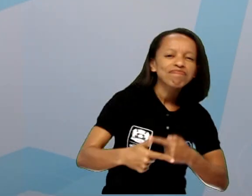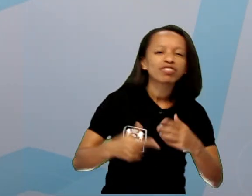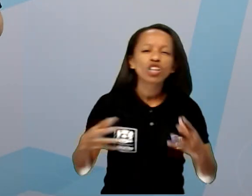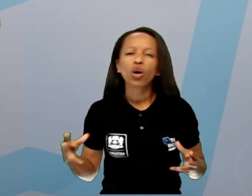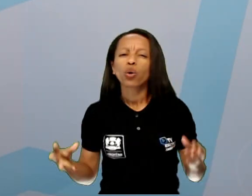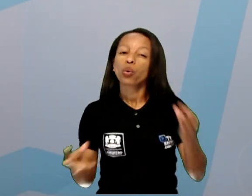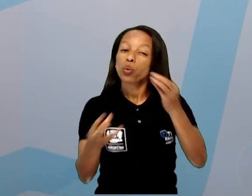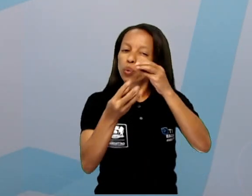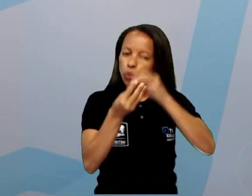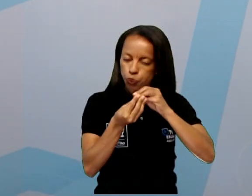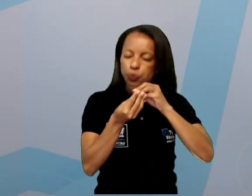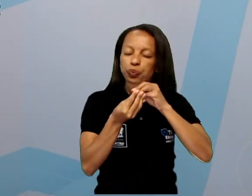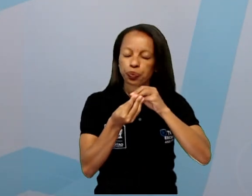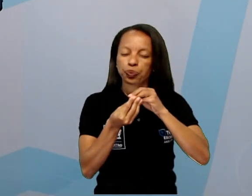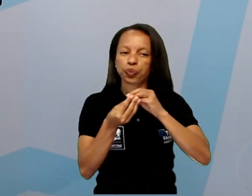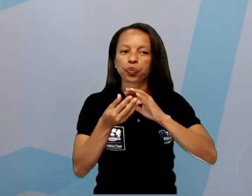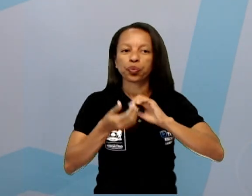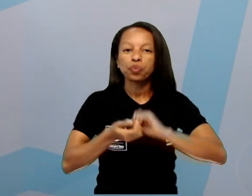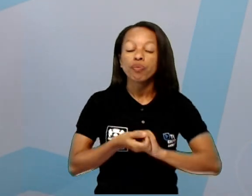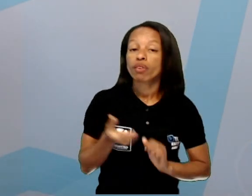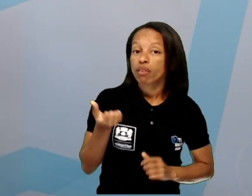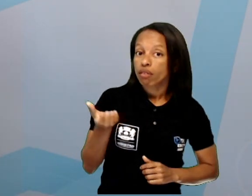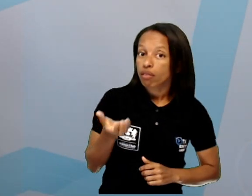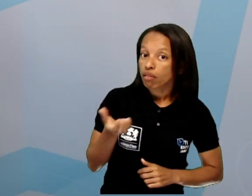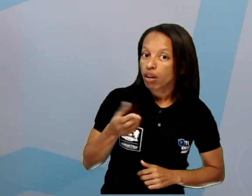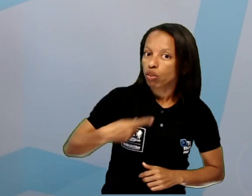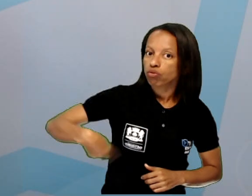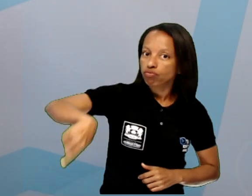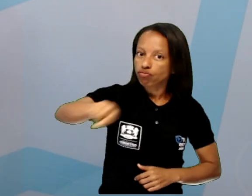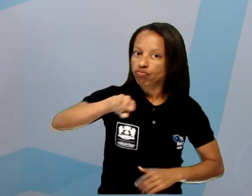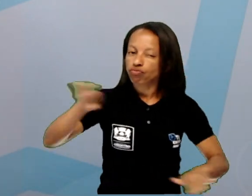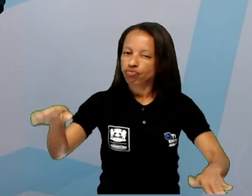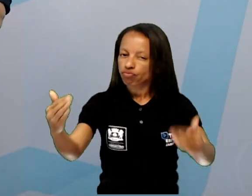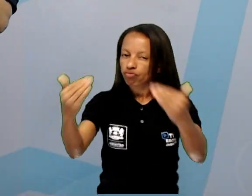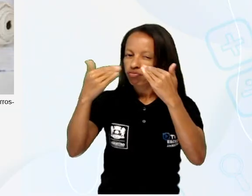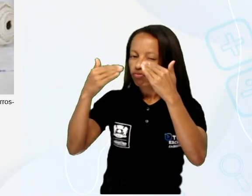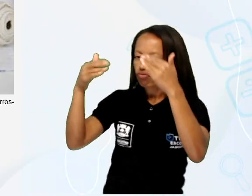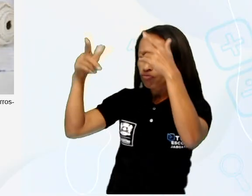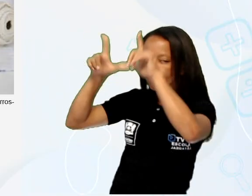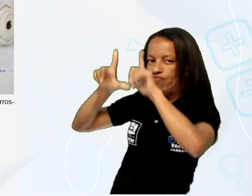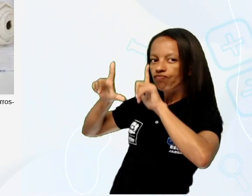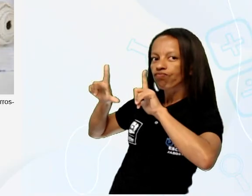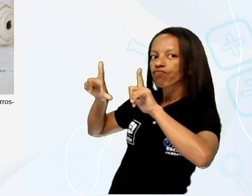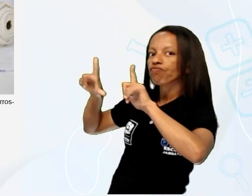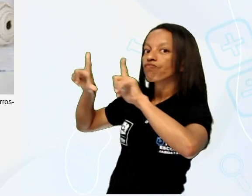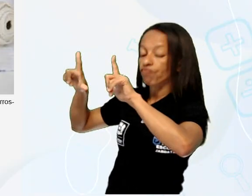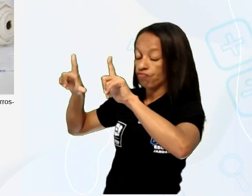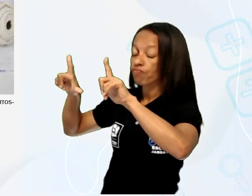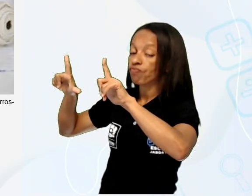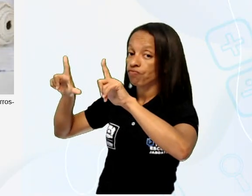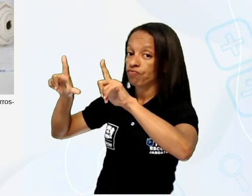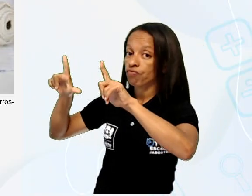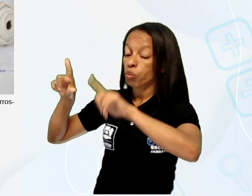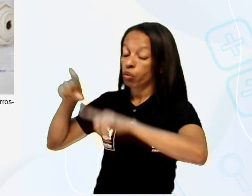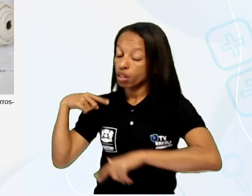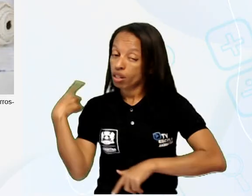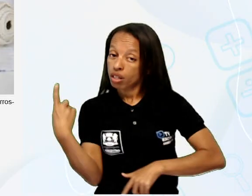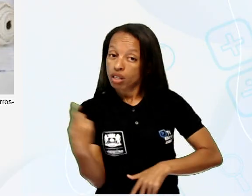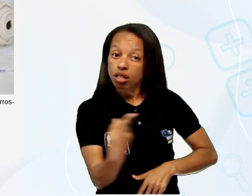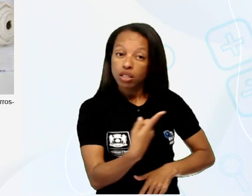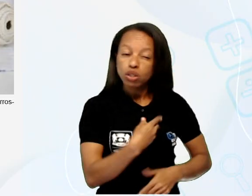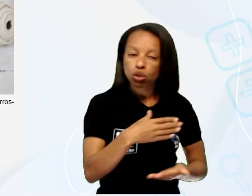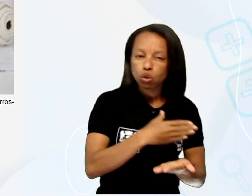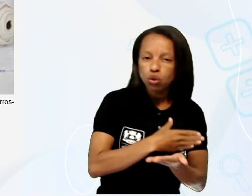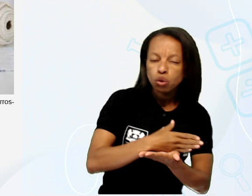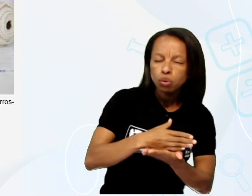agregando na outra. Eu quero que vocês prestem atenção nessa imagem, né? Que para a gente começar a ter noções